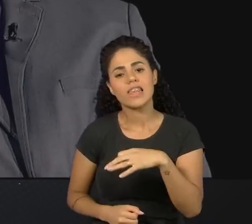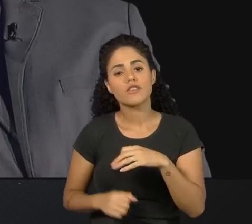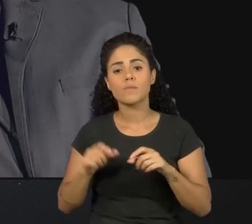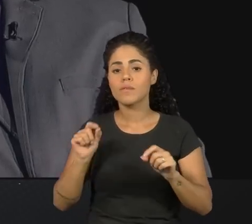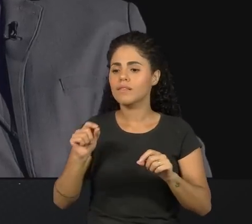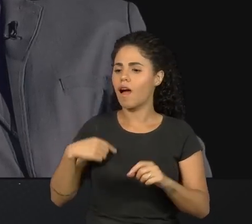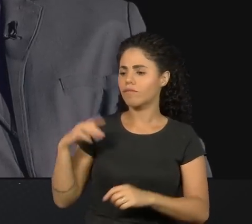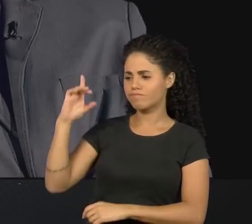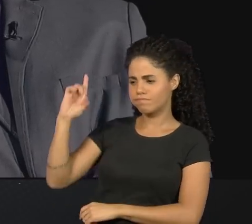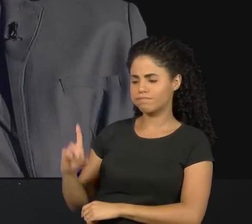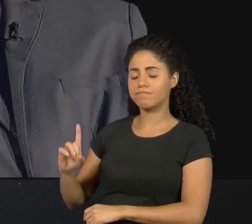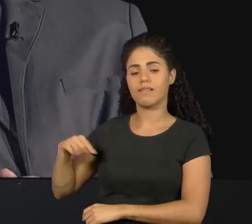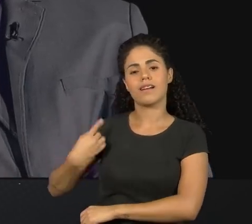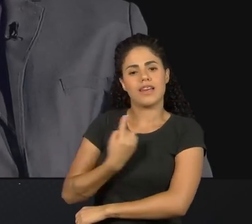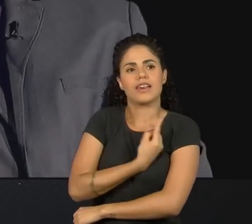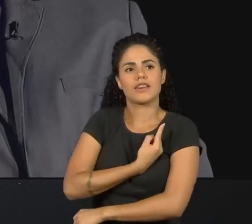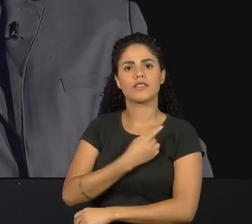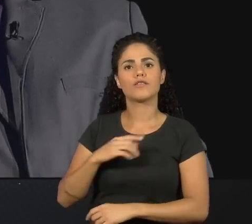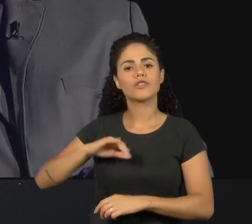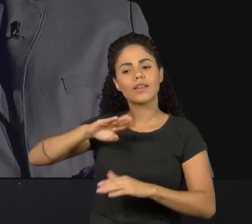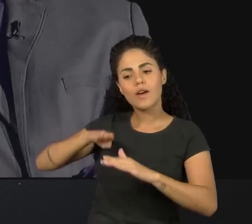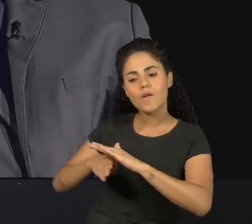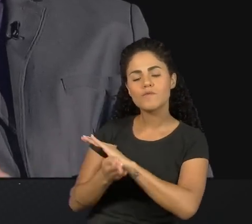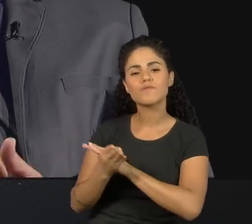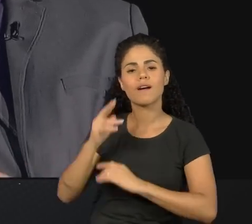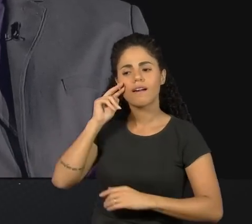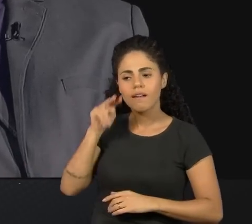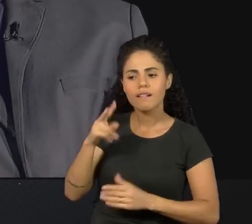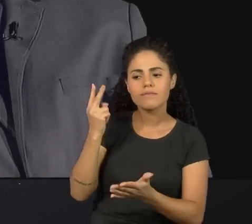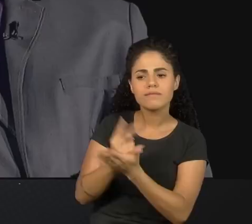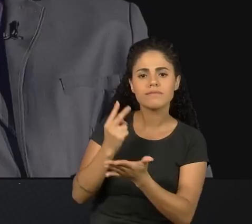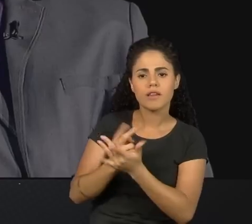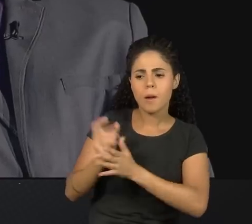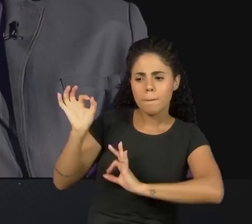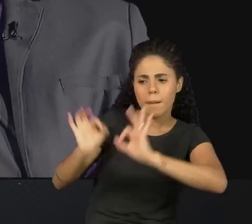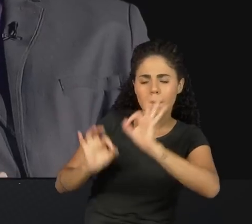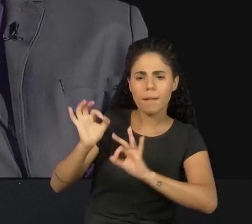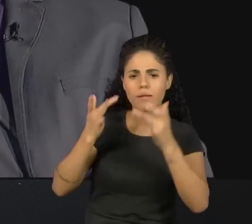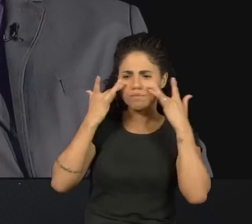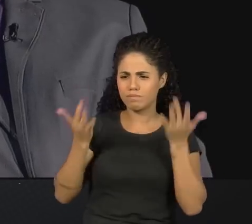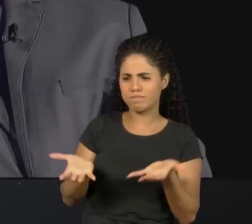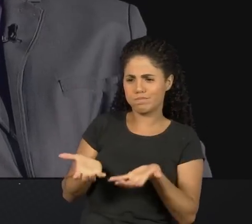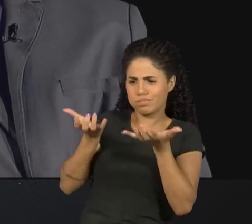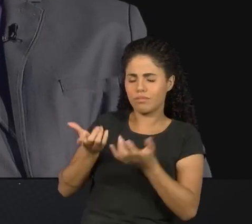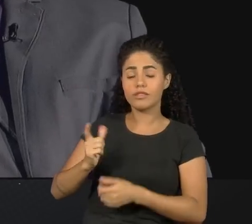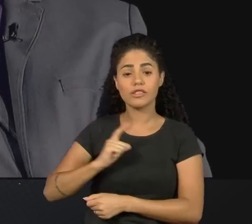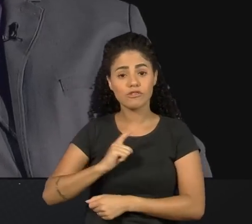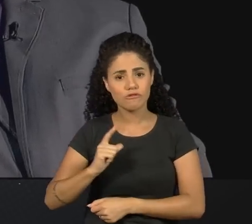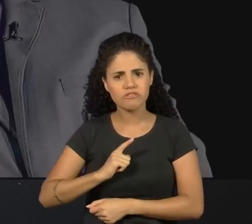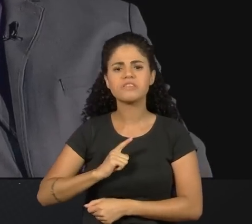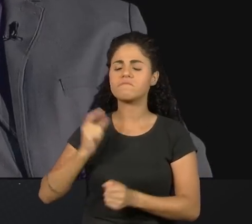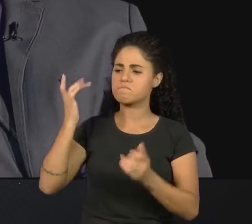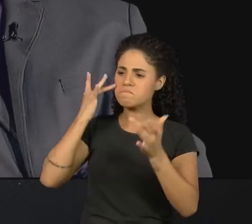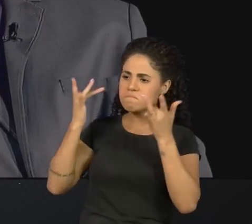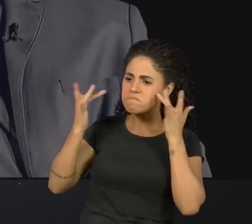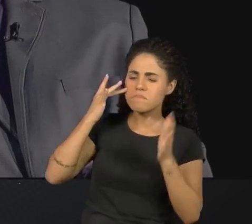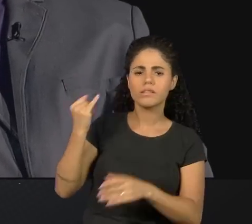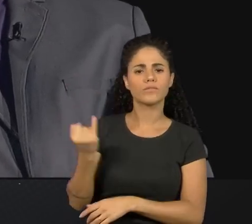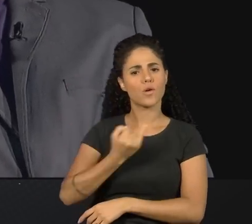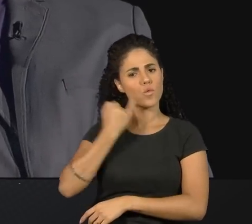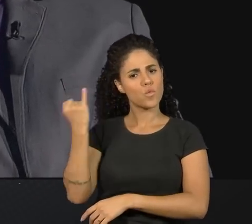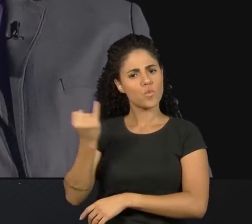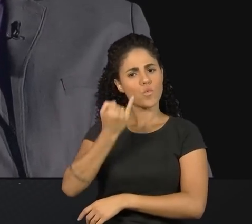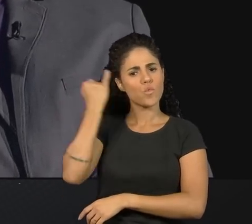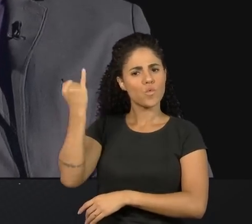Um diretor que a gente estava muito acostumado a ver fazendo grandes espetáculos, peças com grande alcance